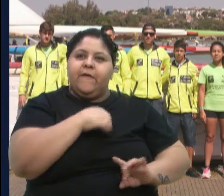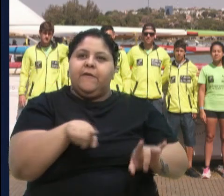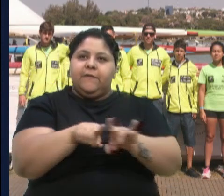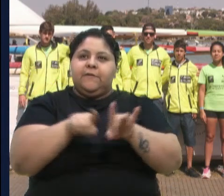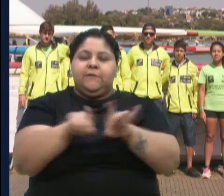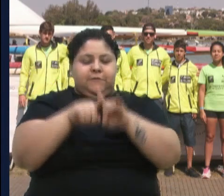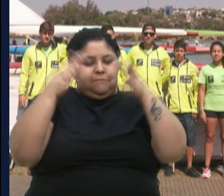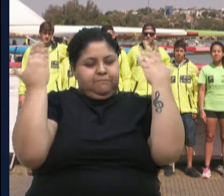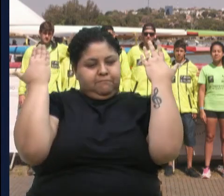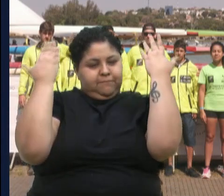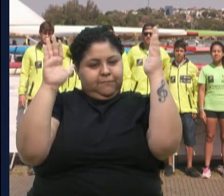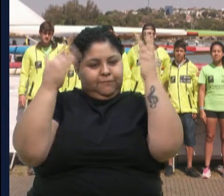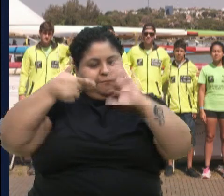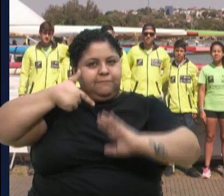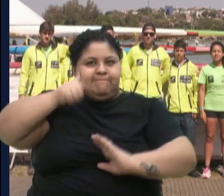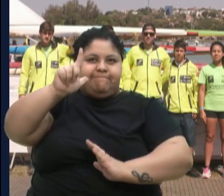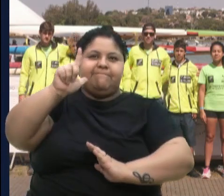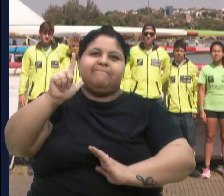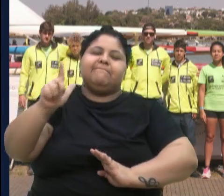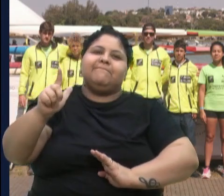nossos parabéns pelas conquistas.